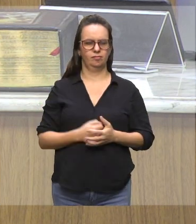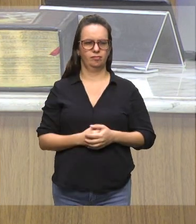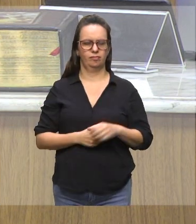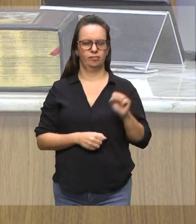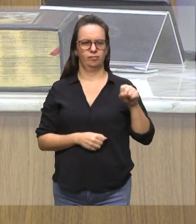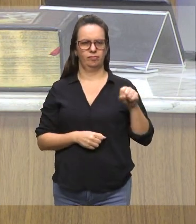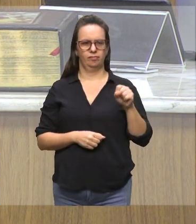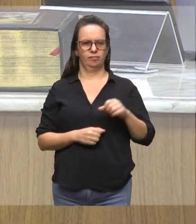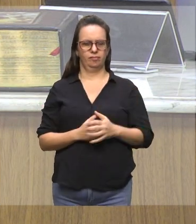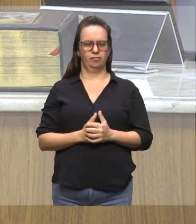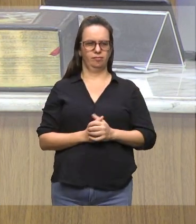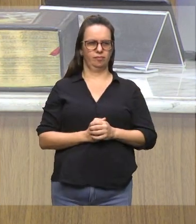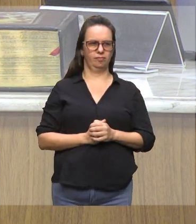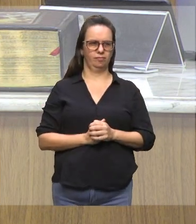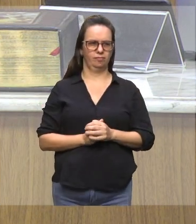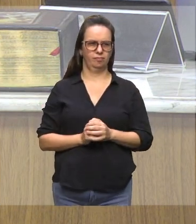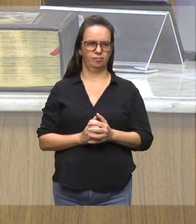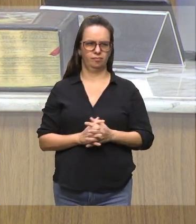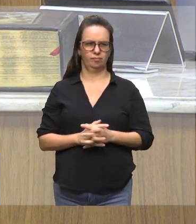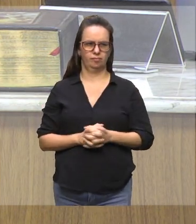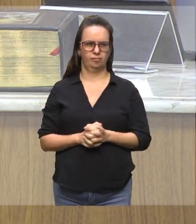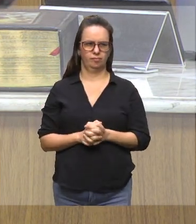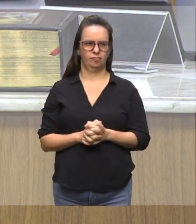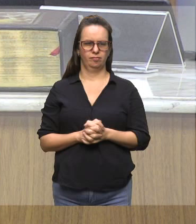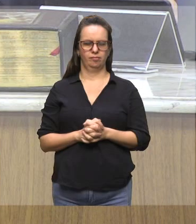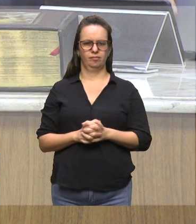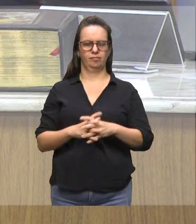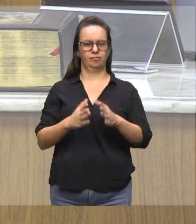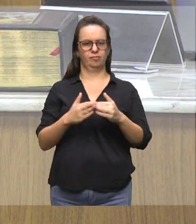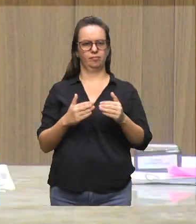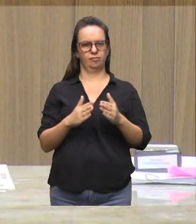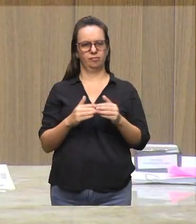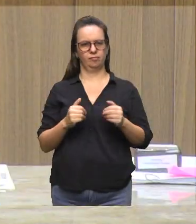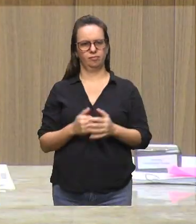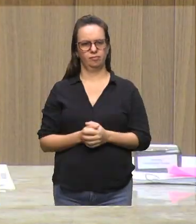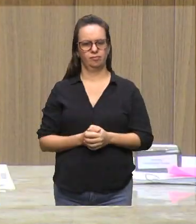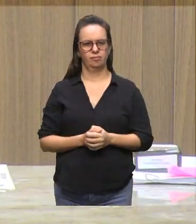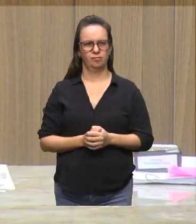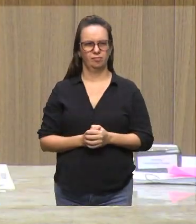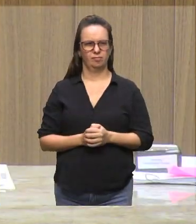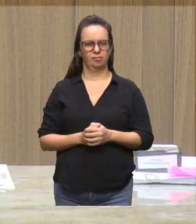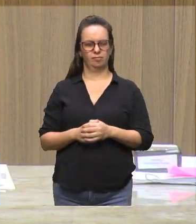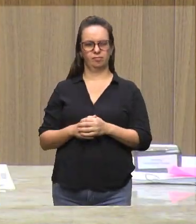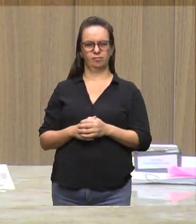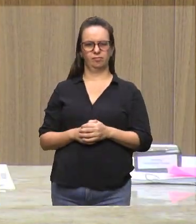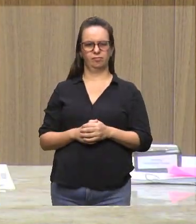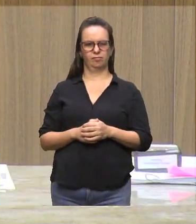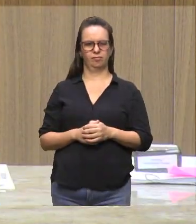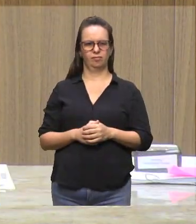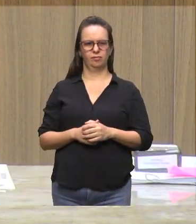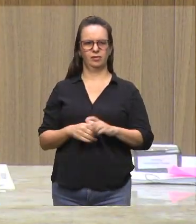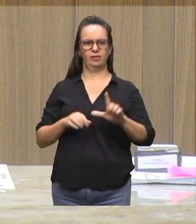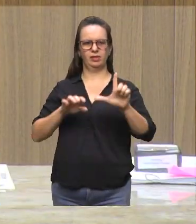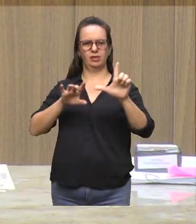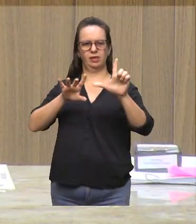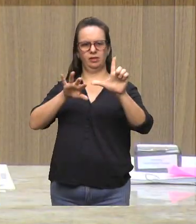Sim. Solicito aos nobres pares que façam votação pelo painel.